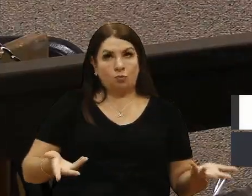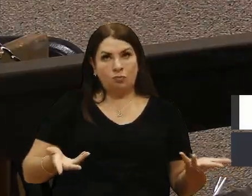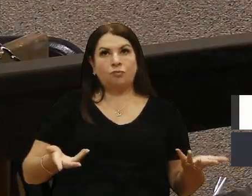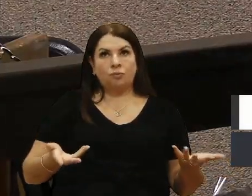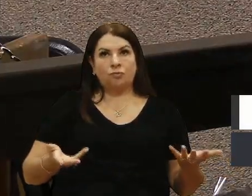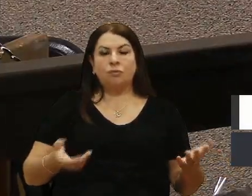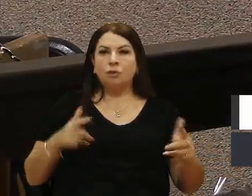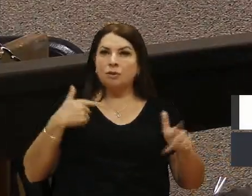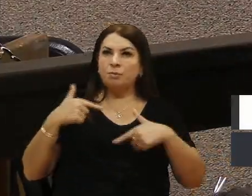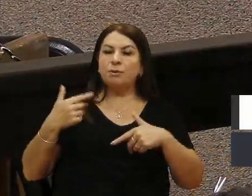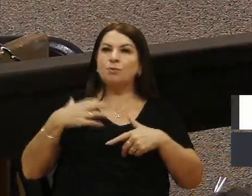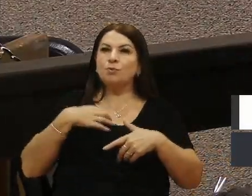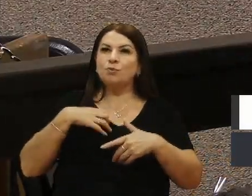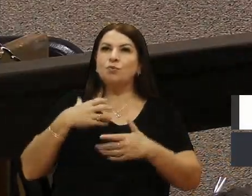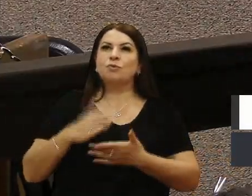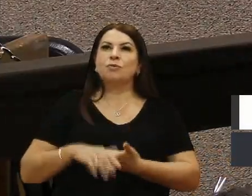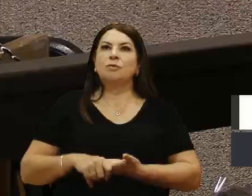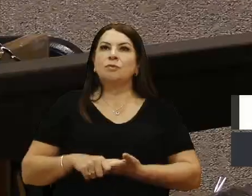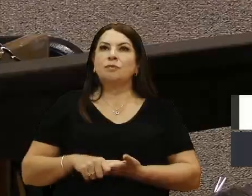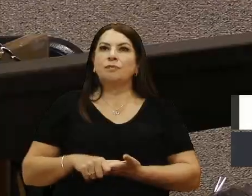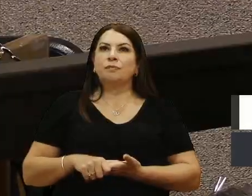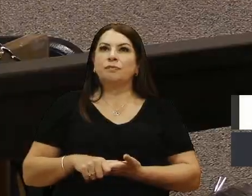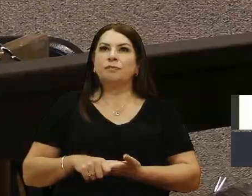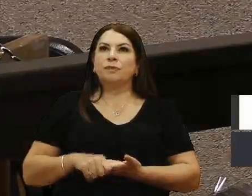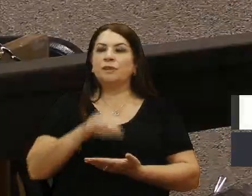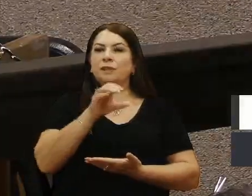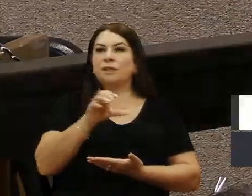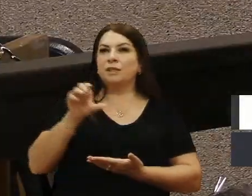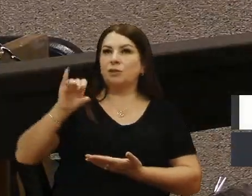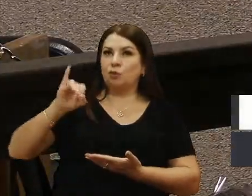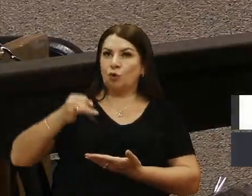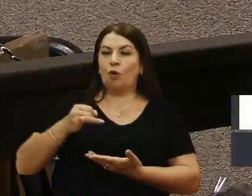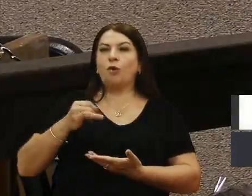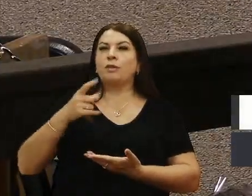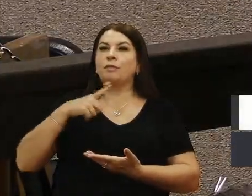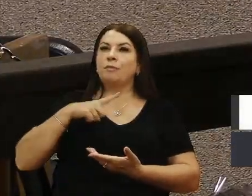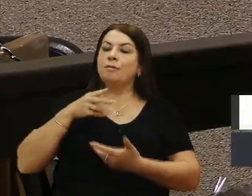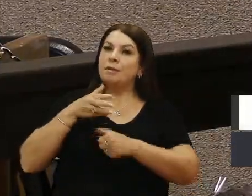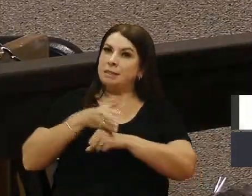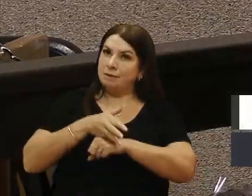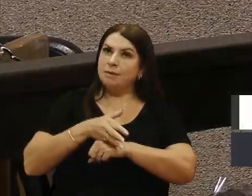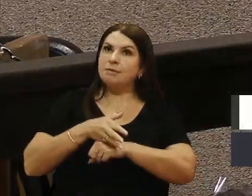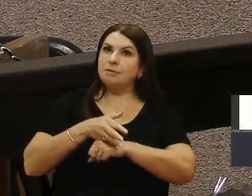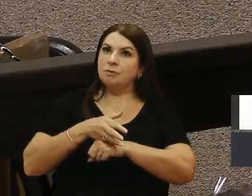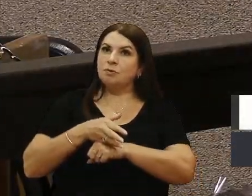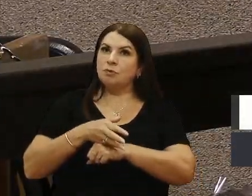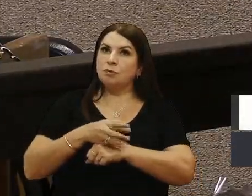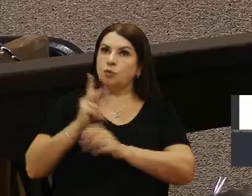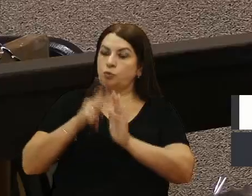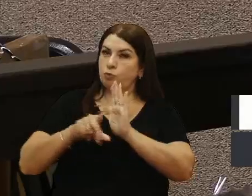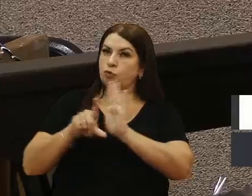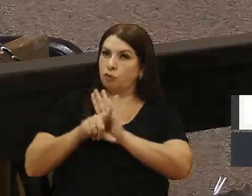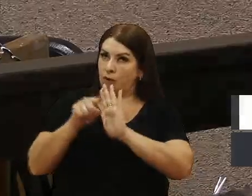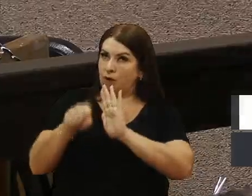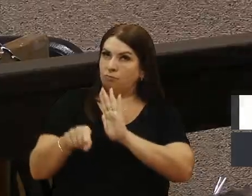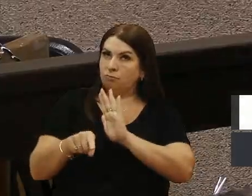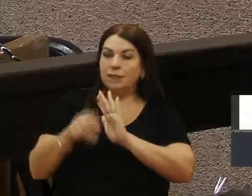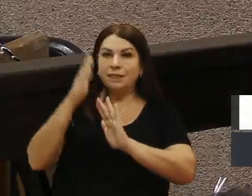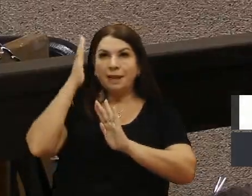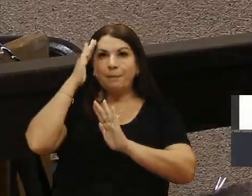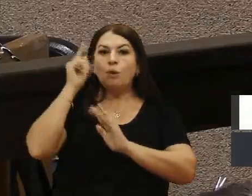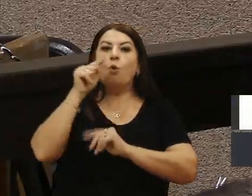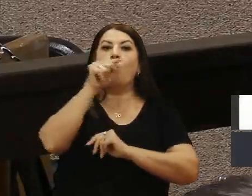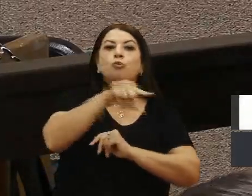e trabalhar de uma forma que a CCJ tenha acesso aos projetos, a saber com